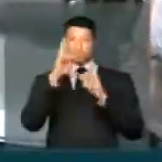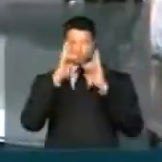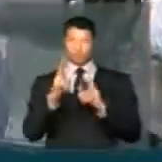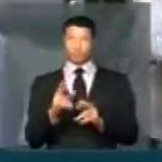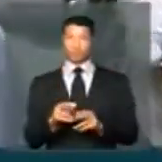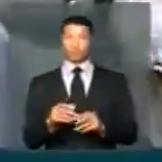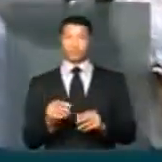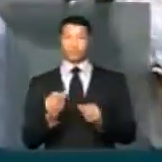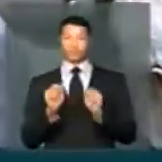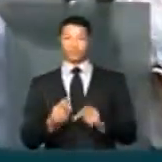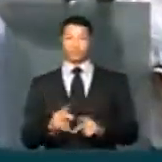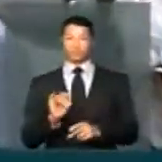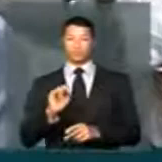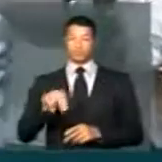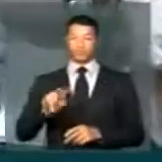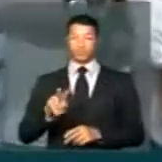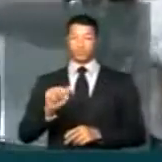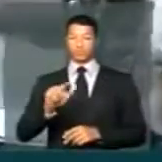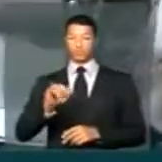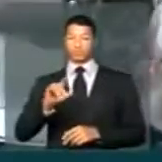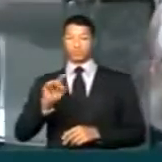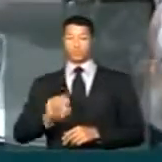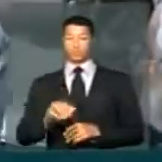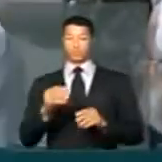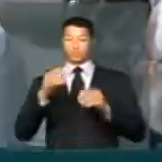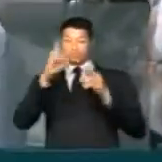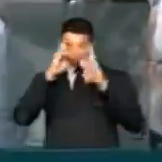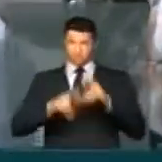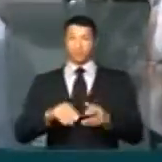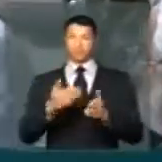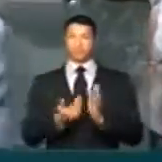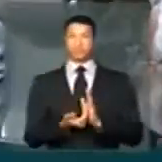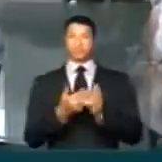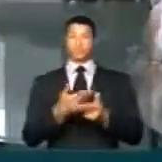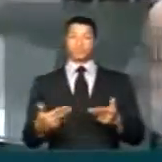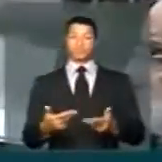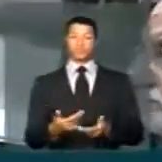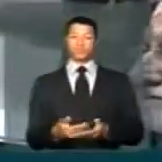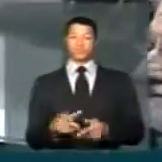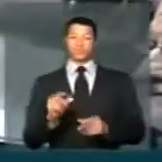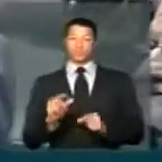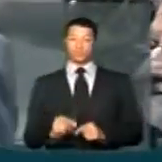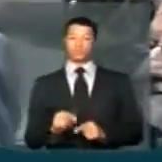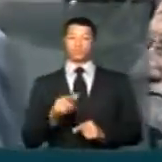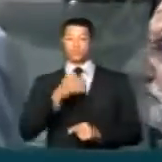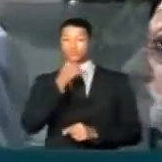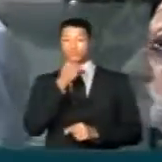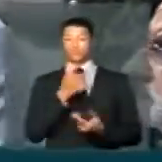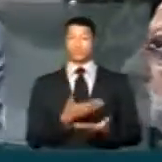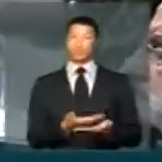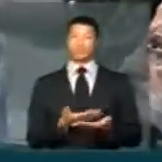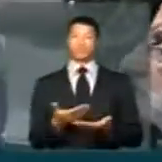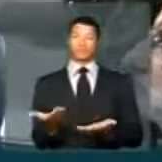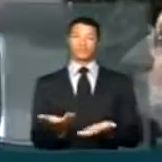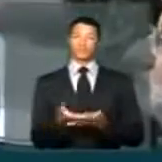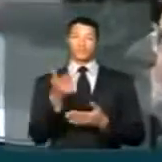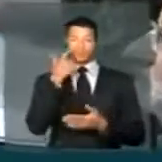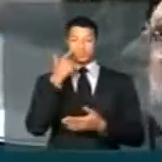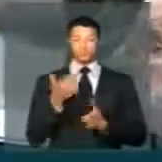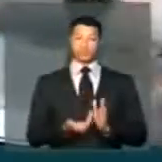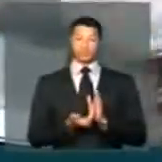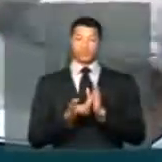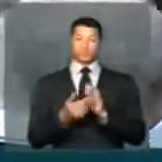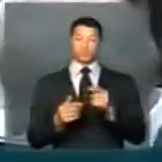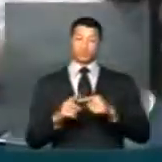acordo, desrespeita os aposentados por invalidez, desrespeita esse parlamento, desrespeita o Colégio de Líderes, e isso é lamentável, a gente vê isso nessa